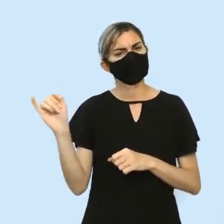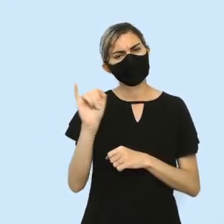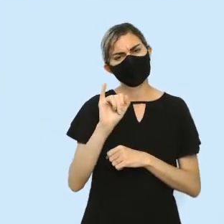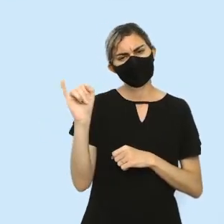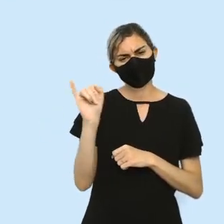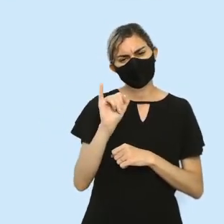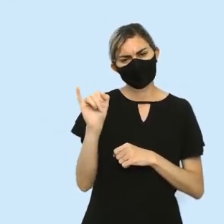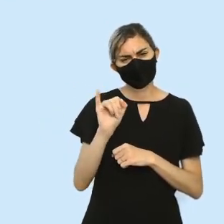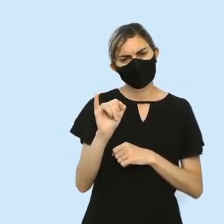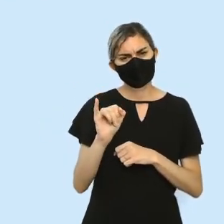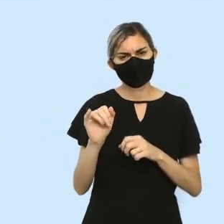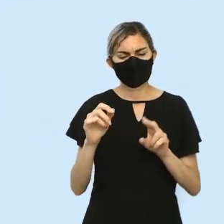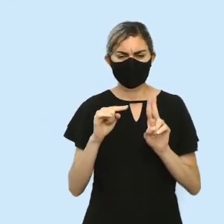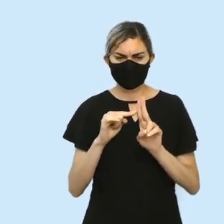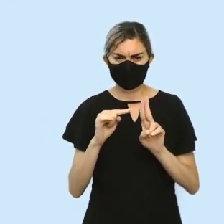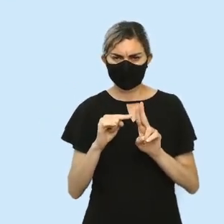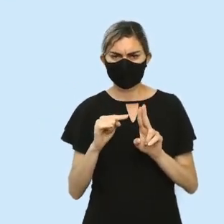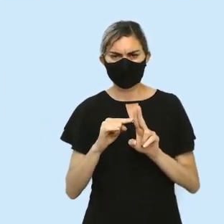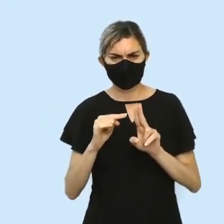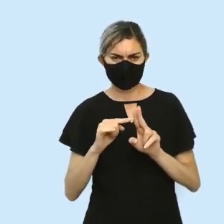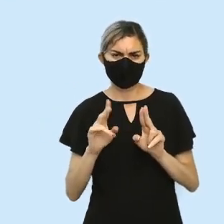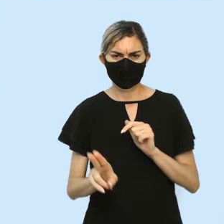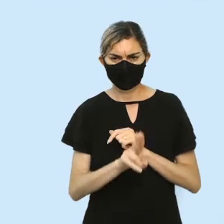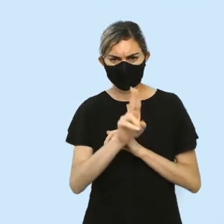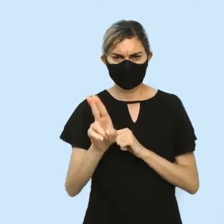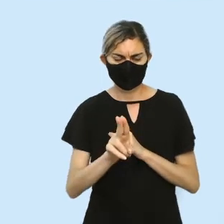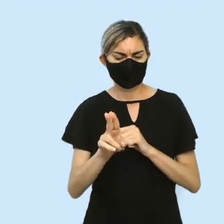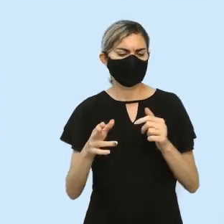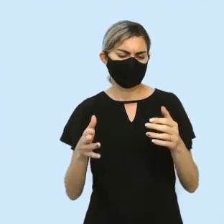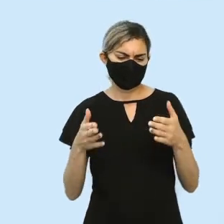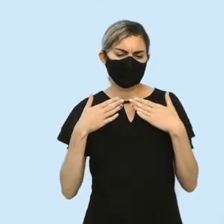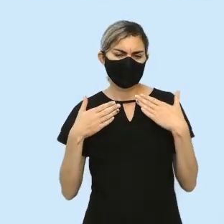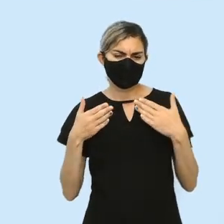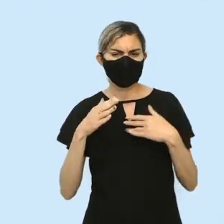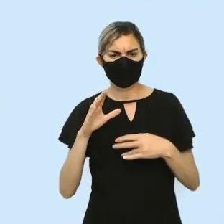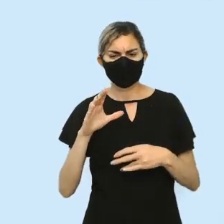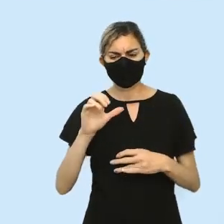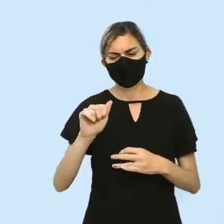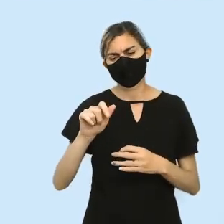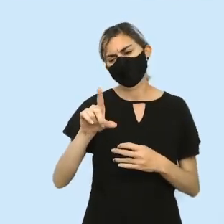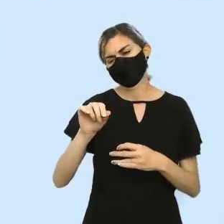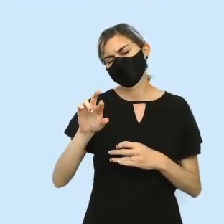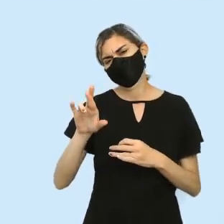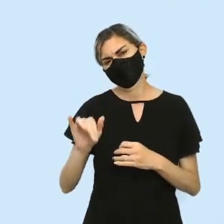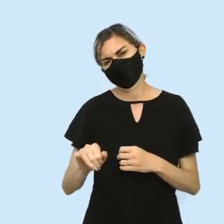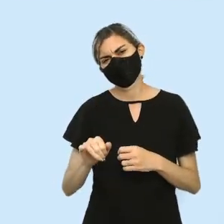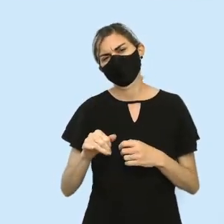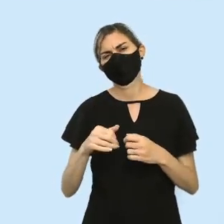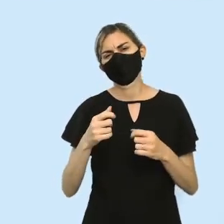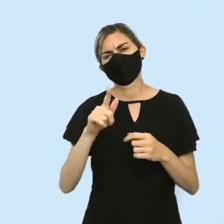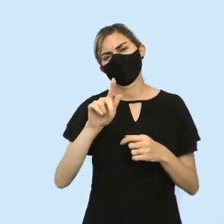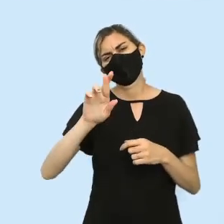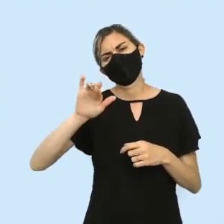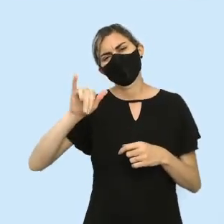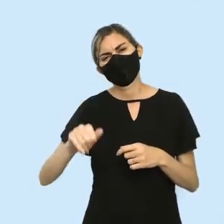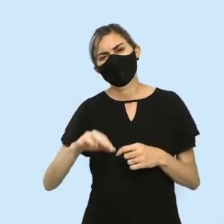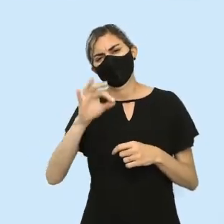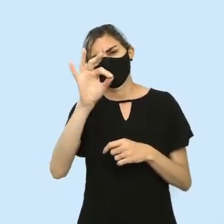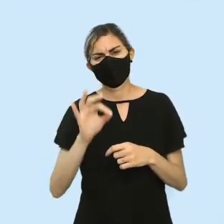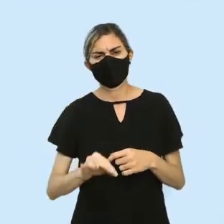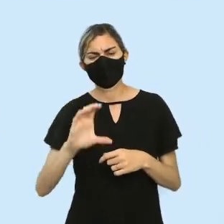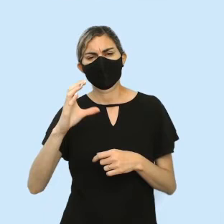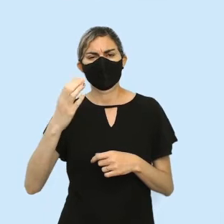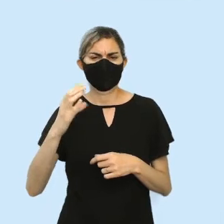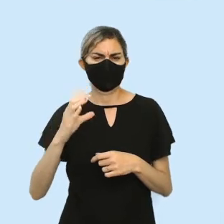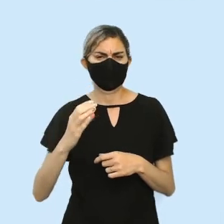internacional, a unidade usual do nosso calor específico é caloria por grama grau